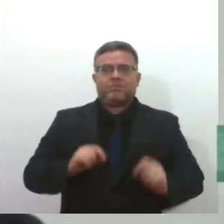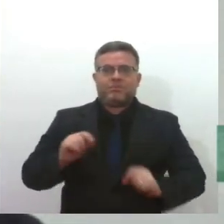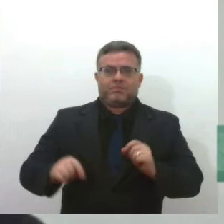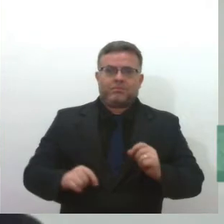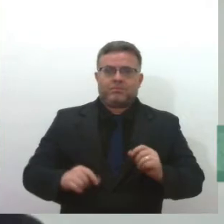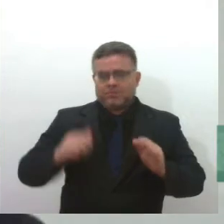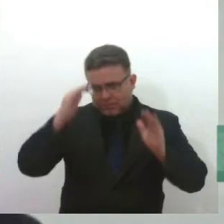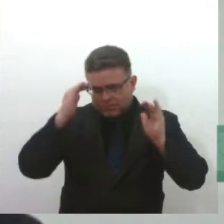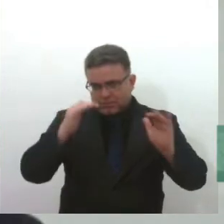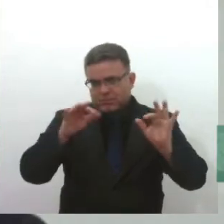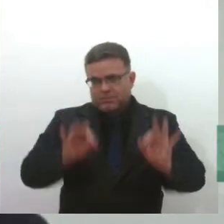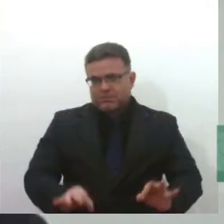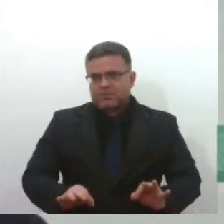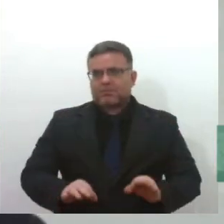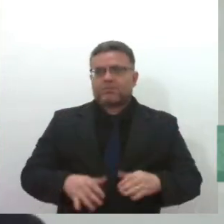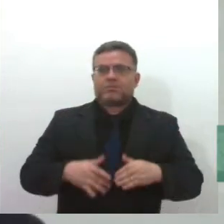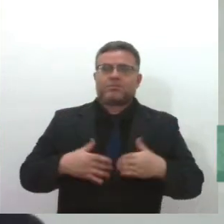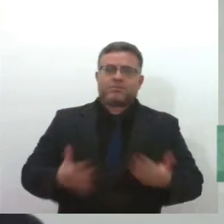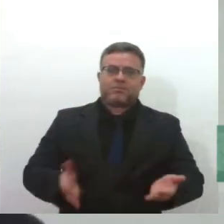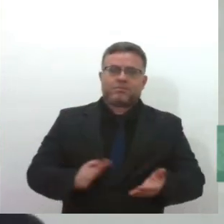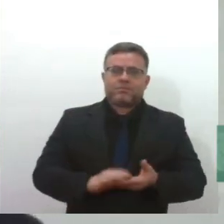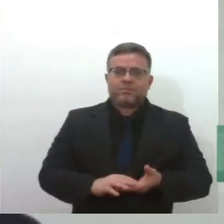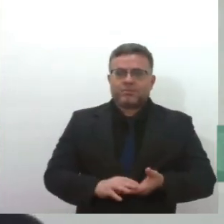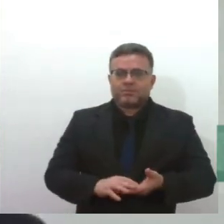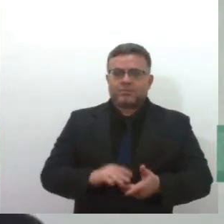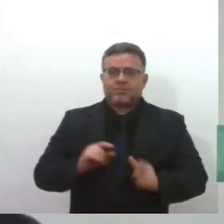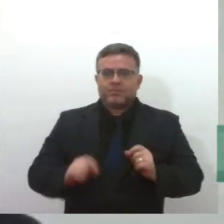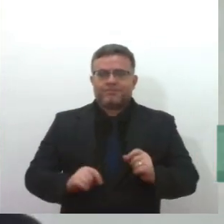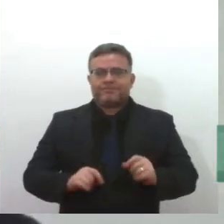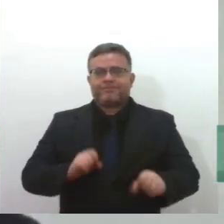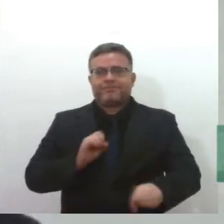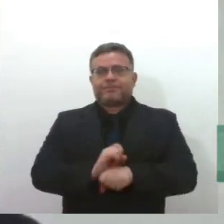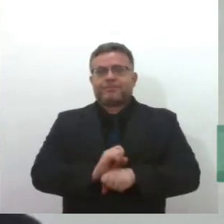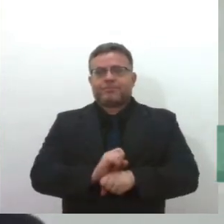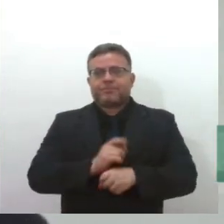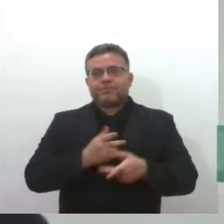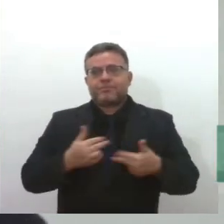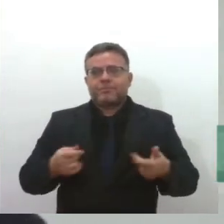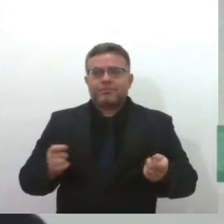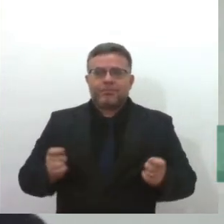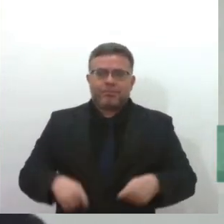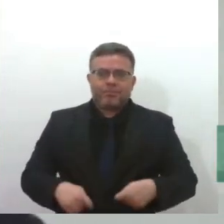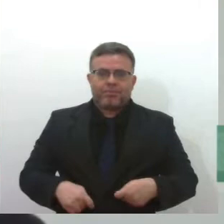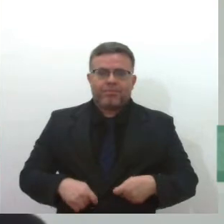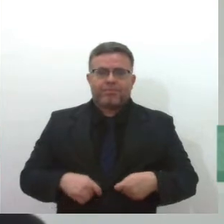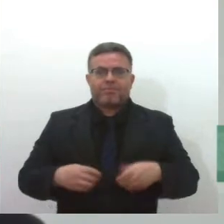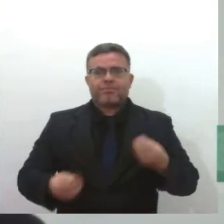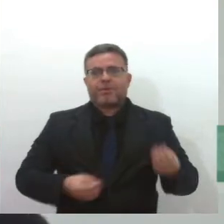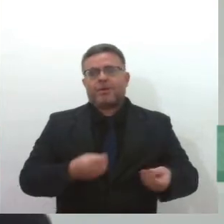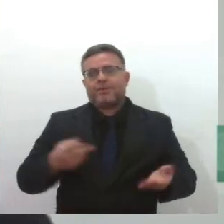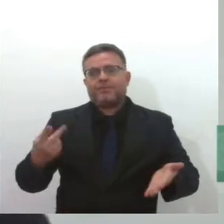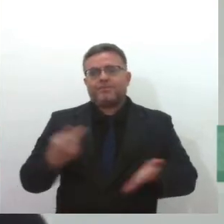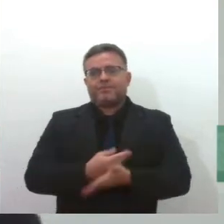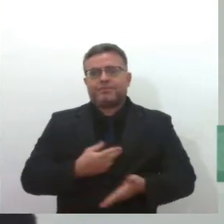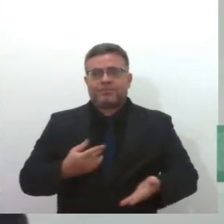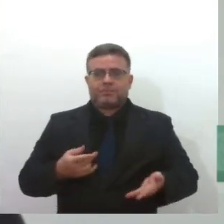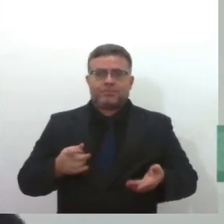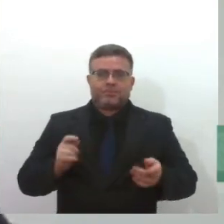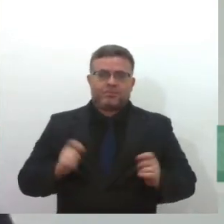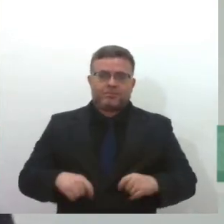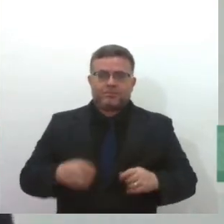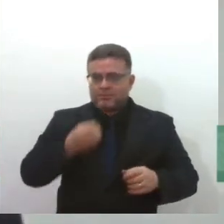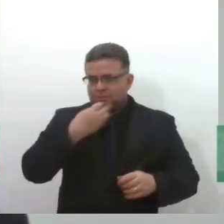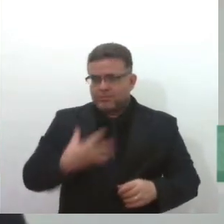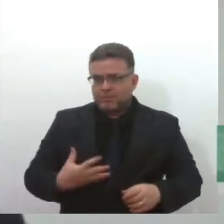cumprida efetivamente, e não para ele suspensa o cumprimento dessa sentença, seria o ideal. Mas isso envolve uma